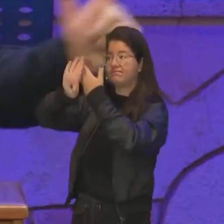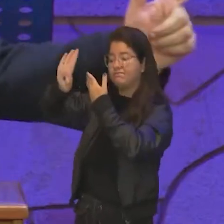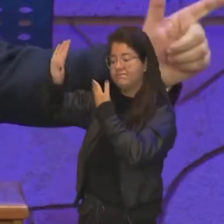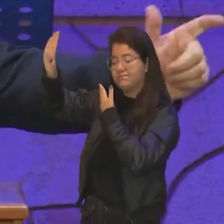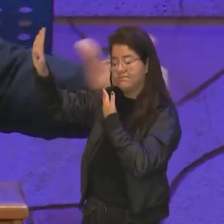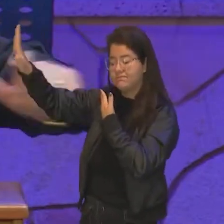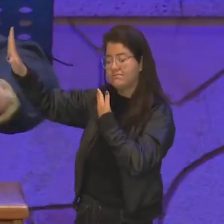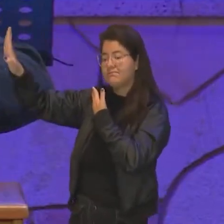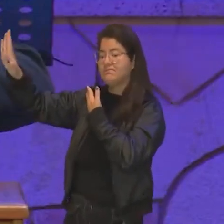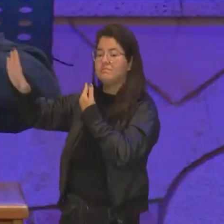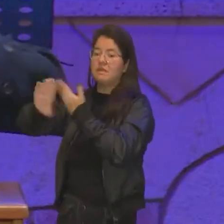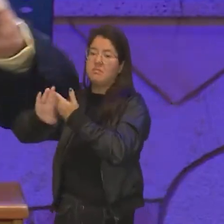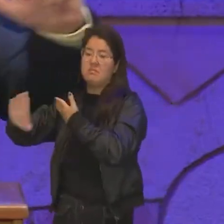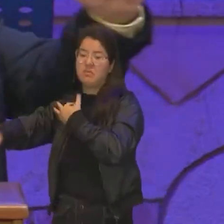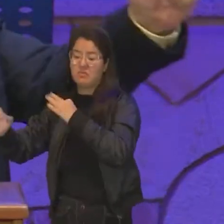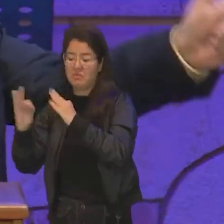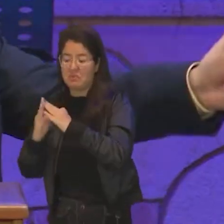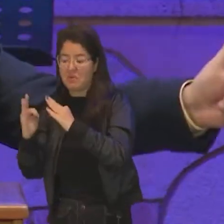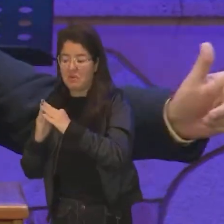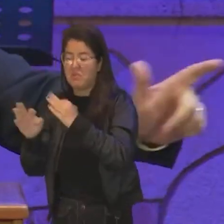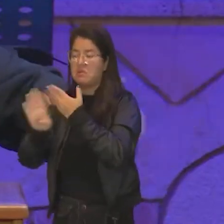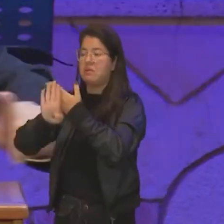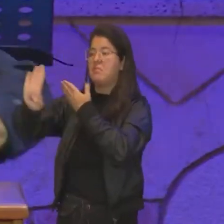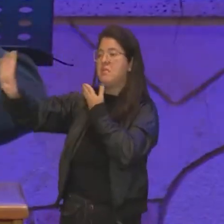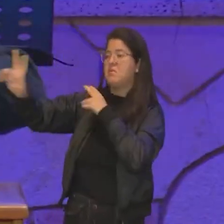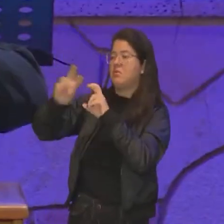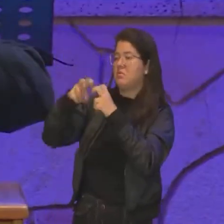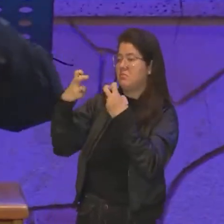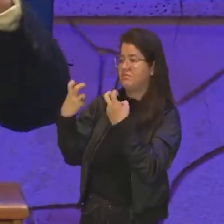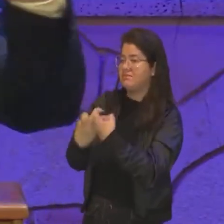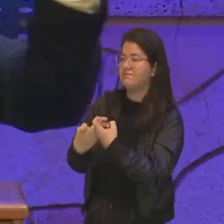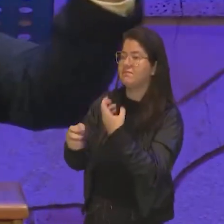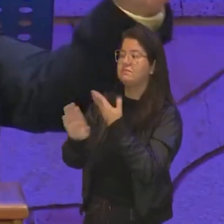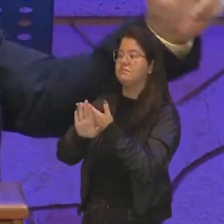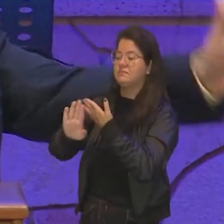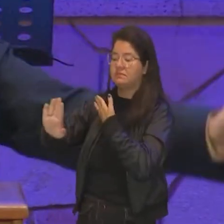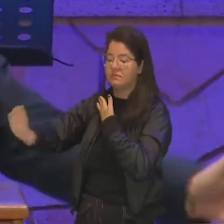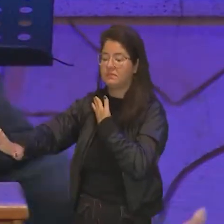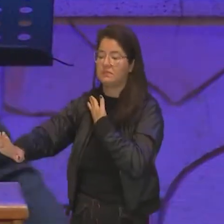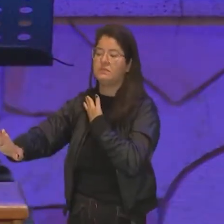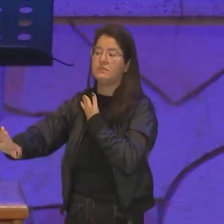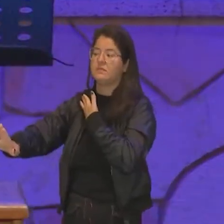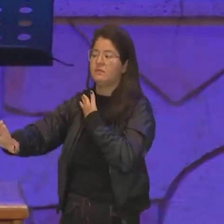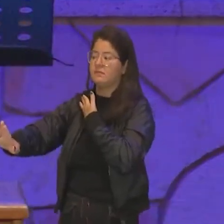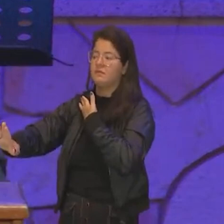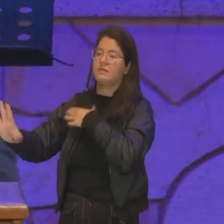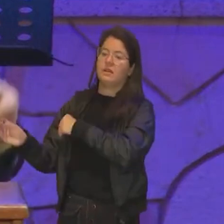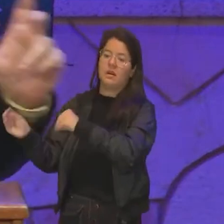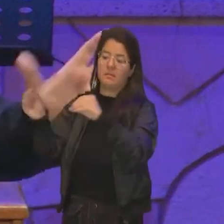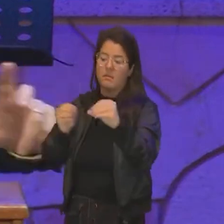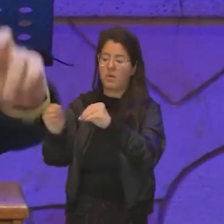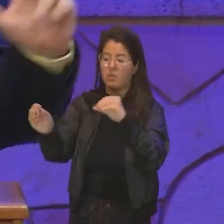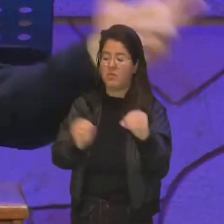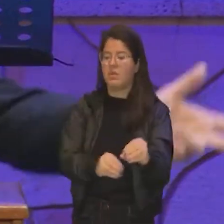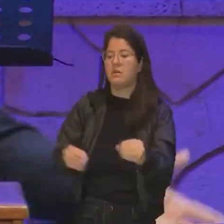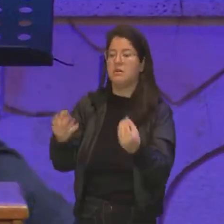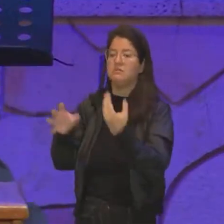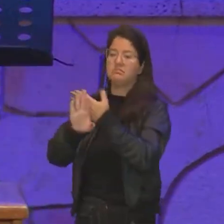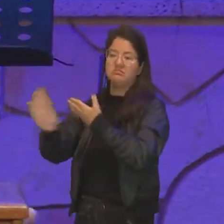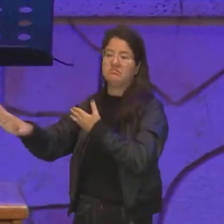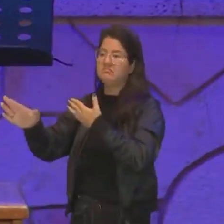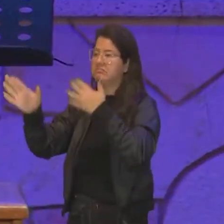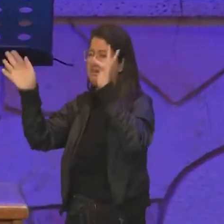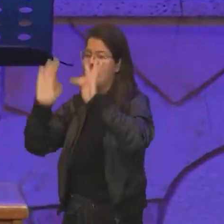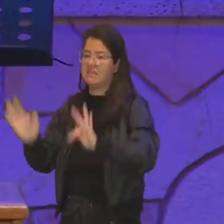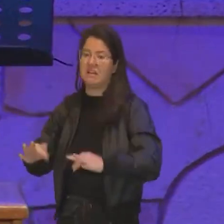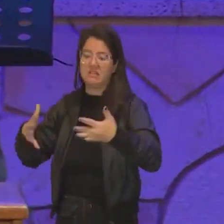do templo, distanciamento do culto, distanciamento das suas peregrinações, do canto, da